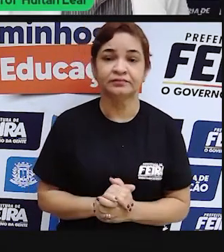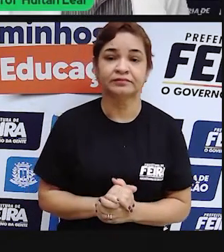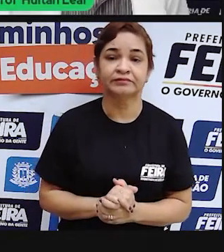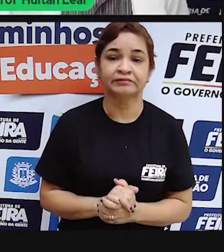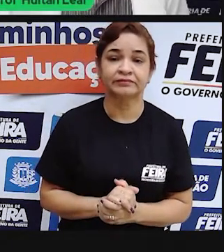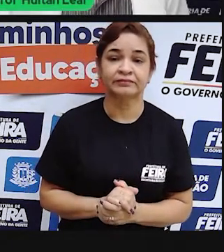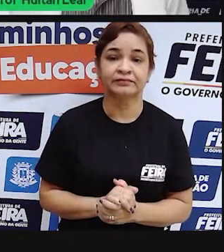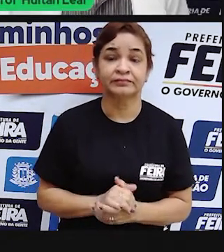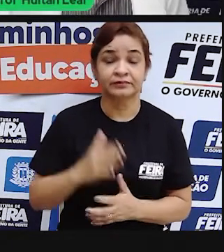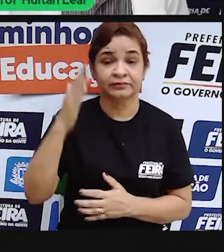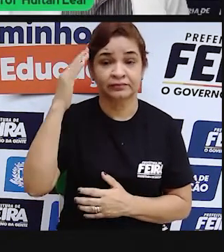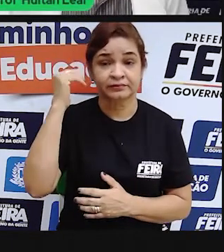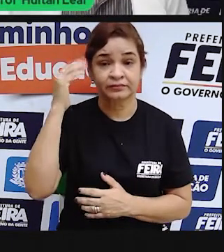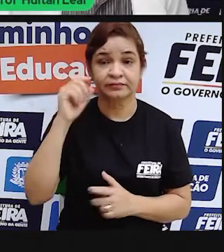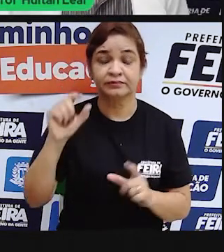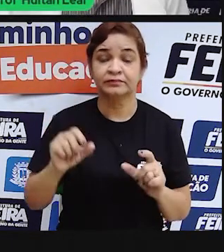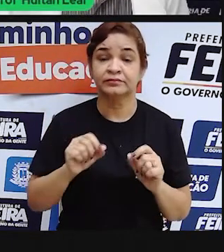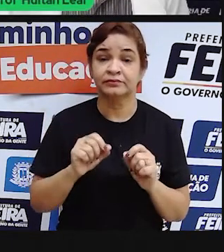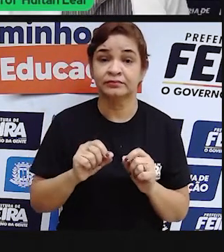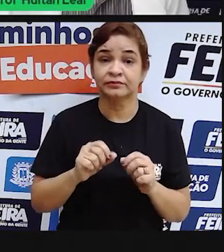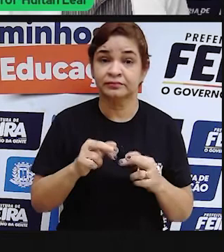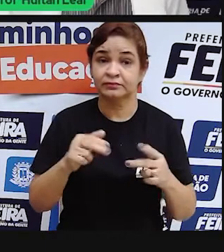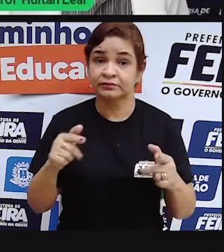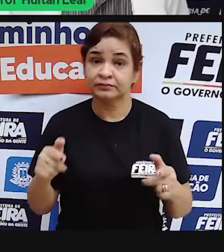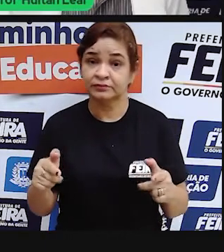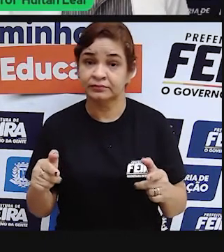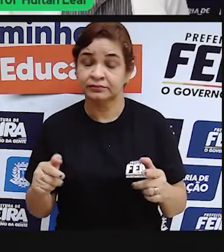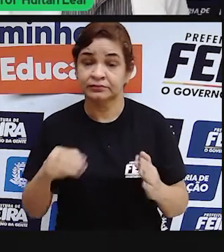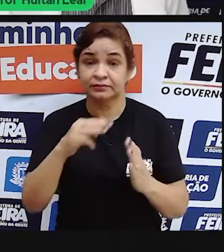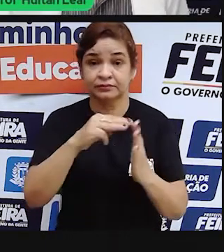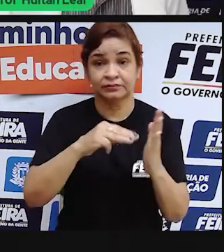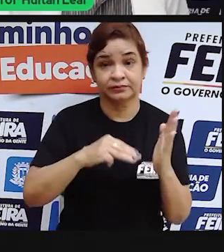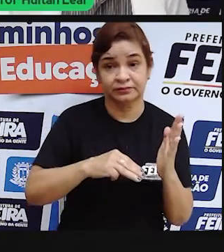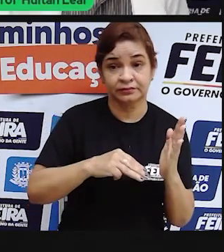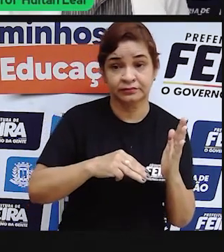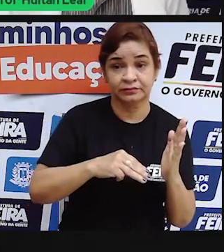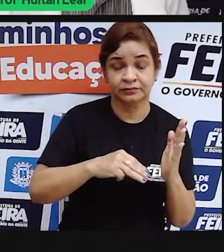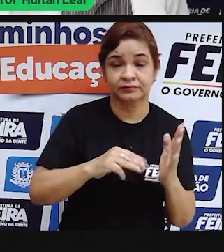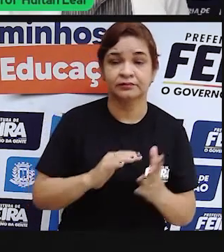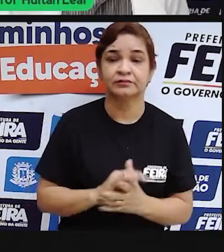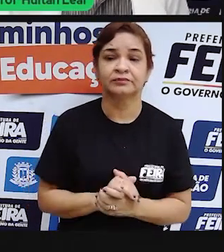Então, nós sabemos o que é substância e o que é matéria.